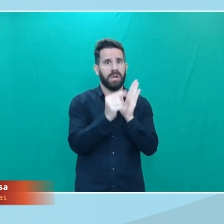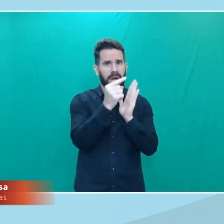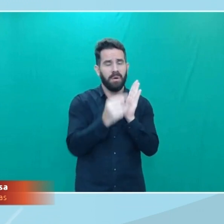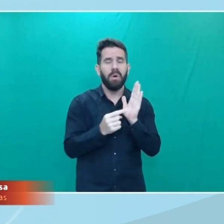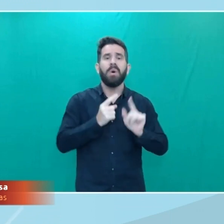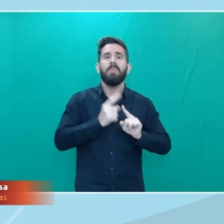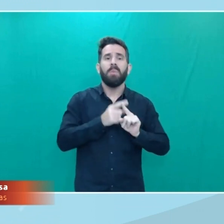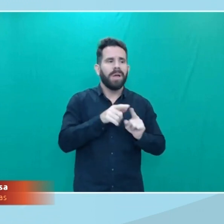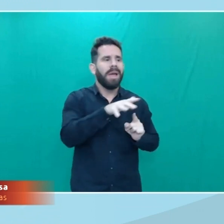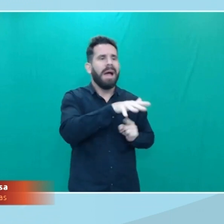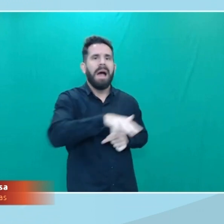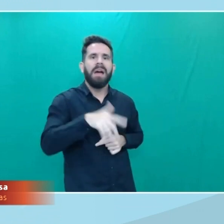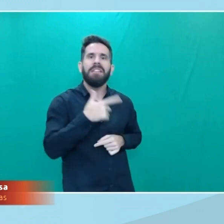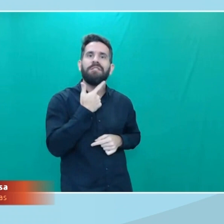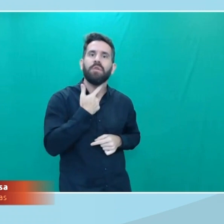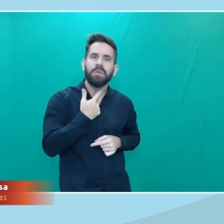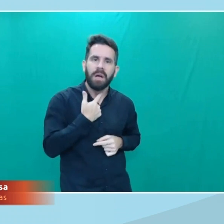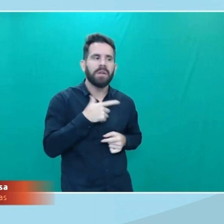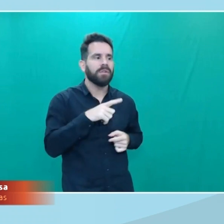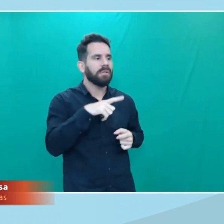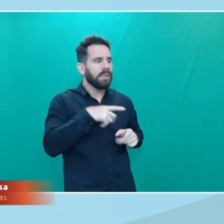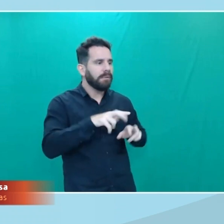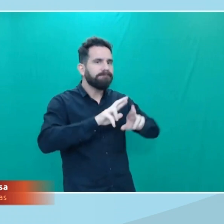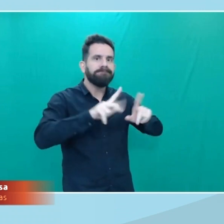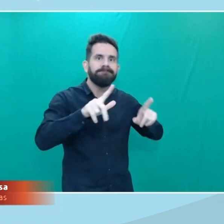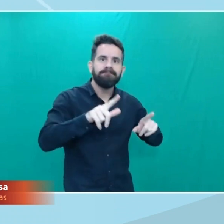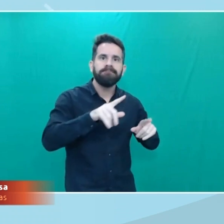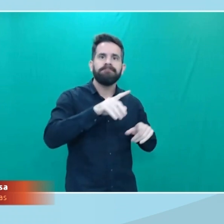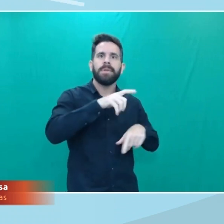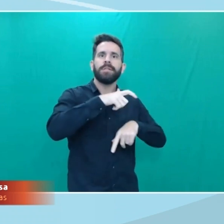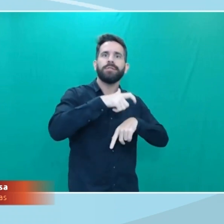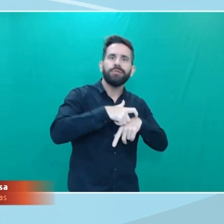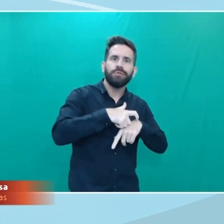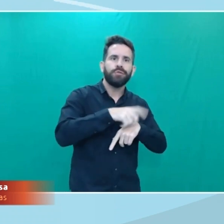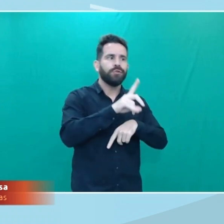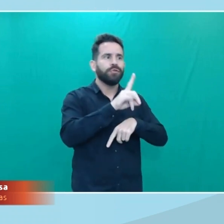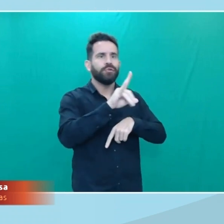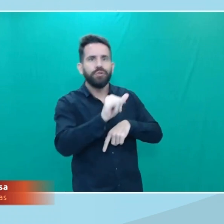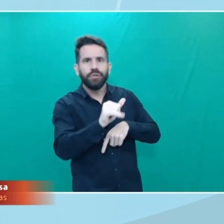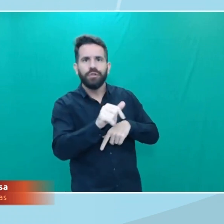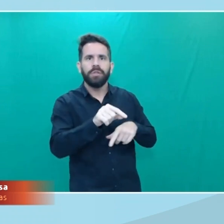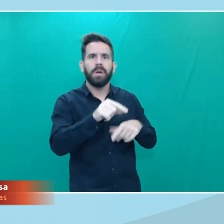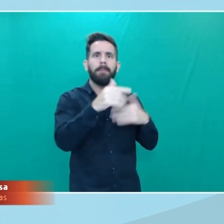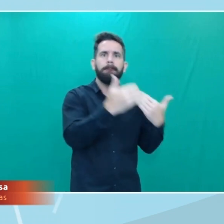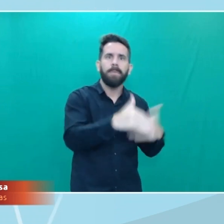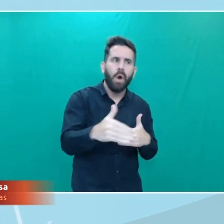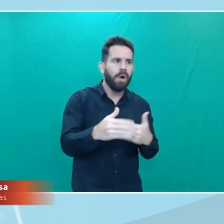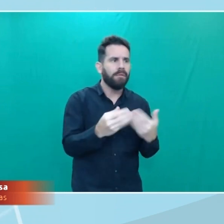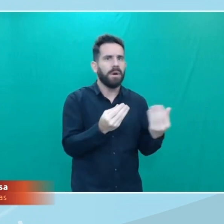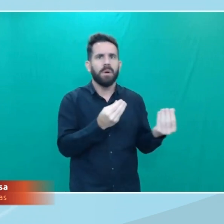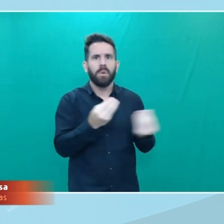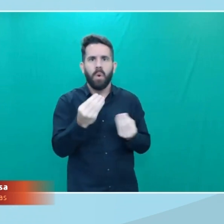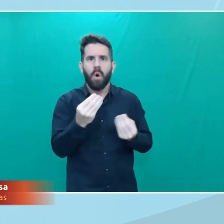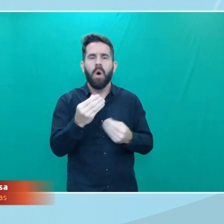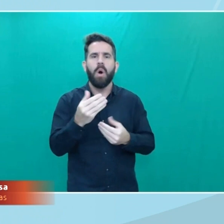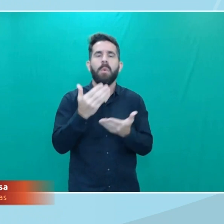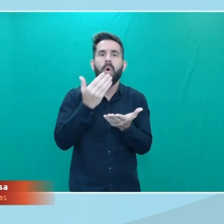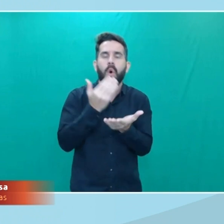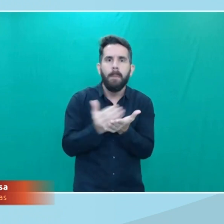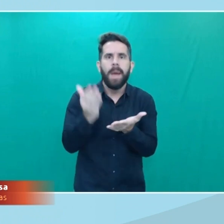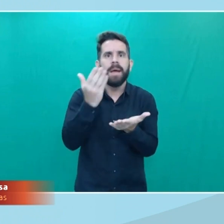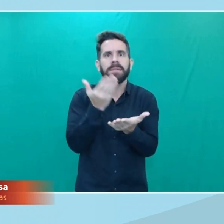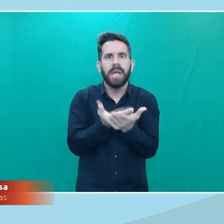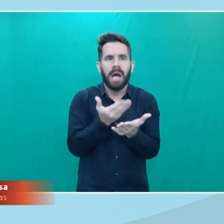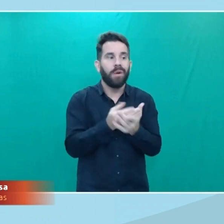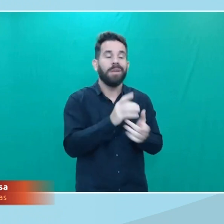de inscrição diferente, a realização das provas também são em datas diferentes, as aulas começam cada um ao seu